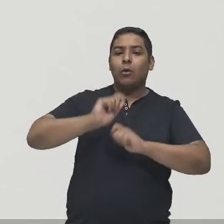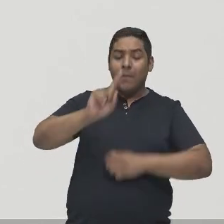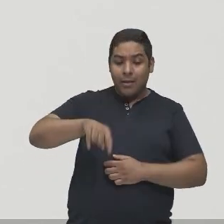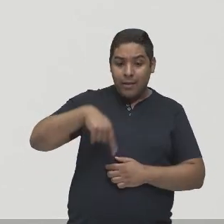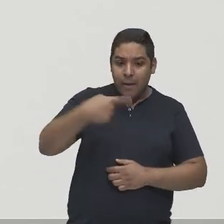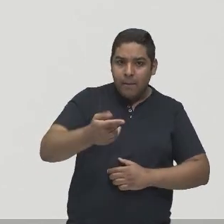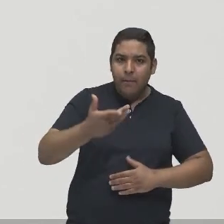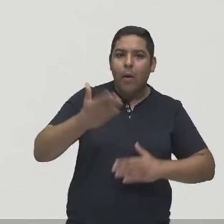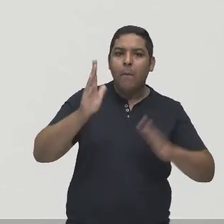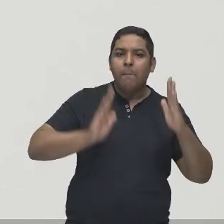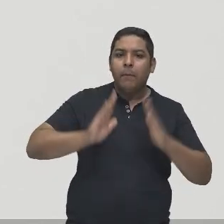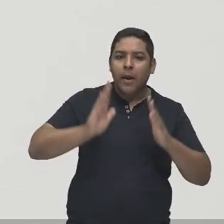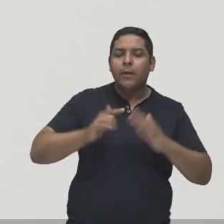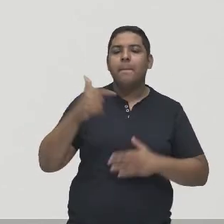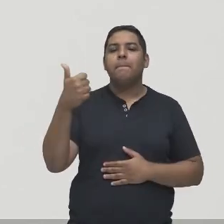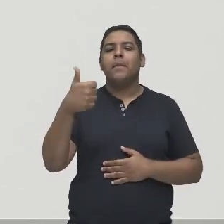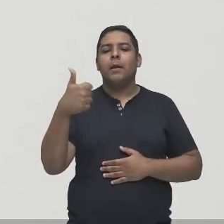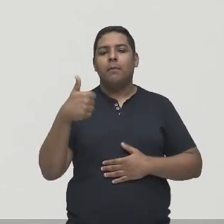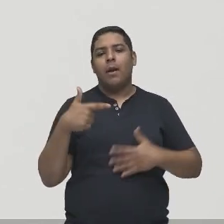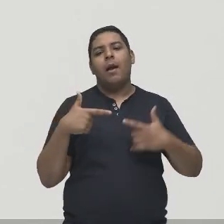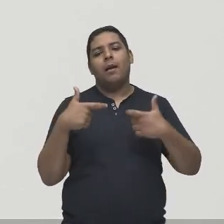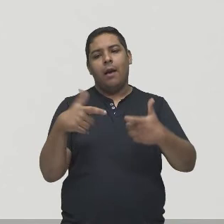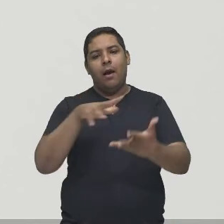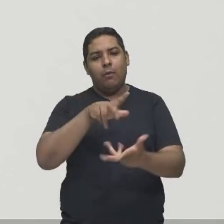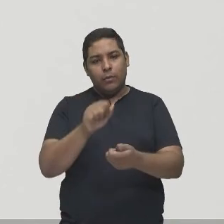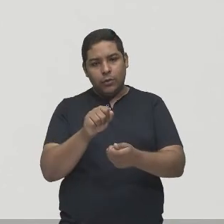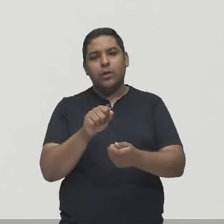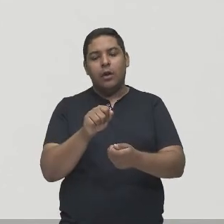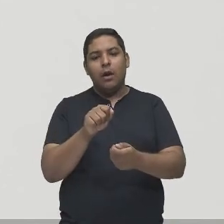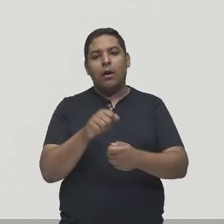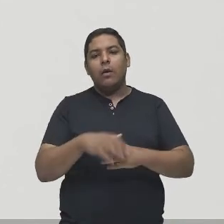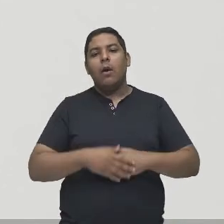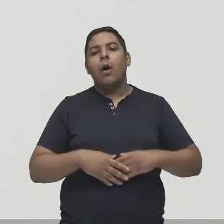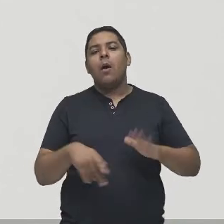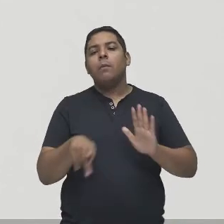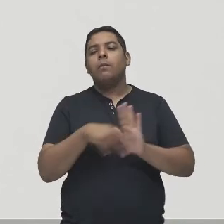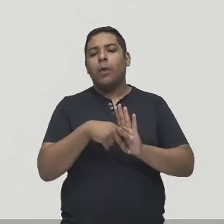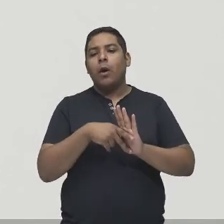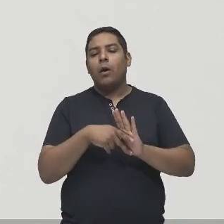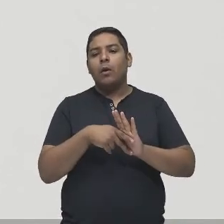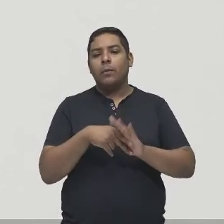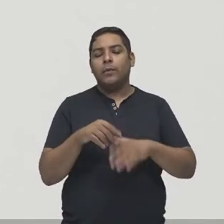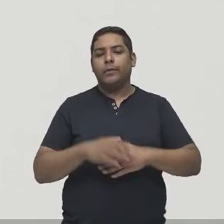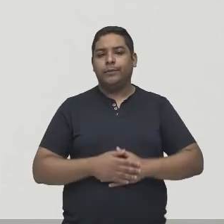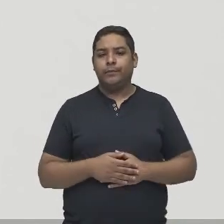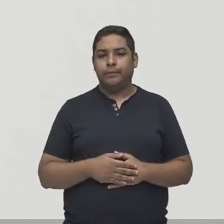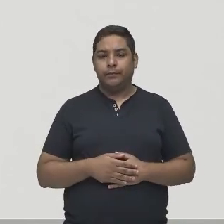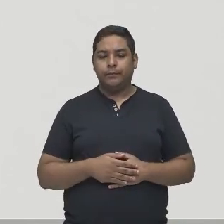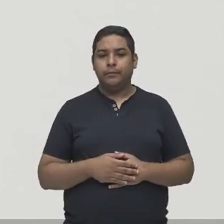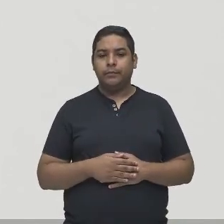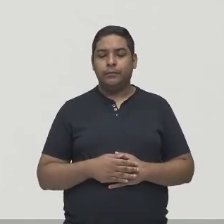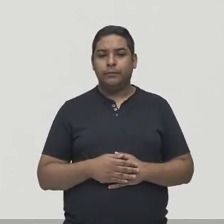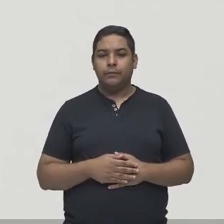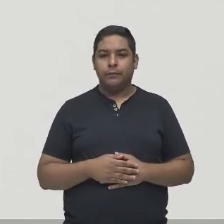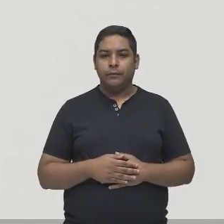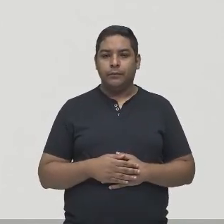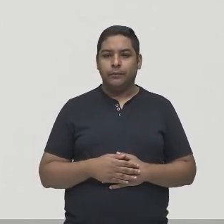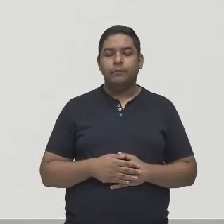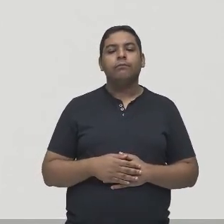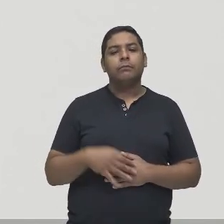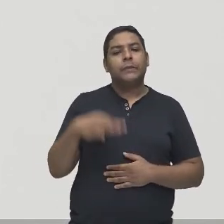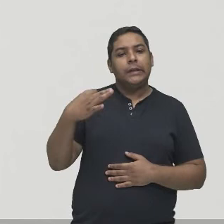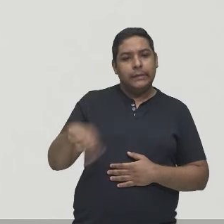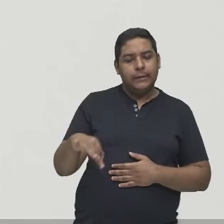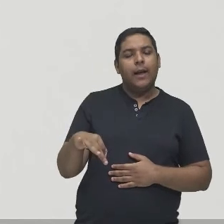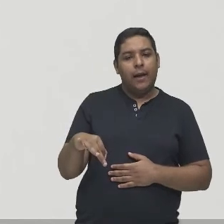depois da Primeira Guerra Mundial, foi propício aos extremismos políticos. Como vocês já sabem,